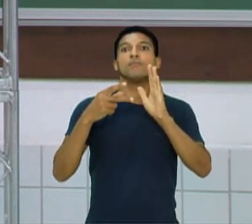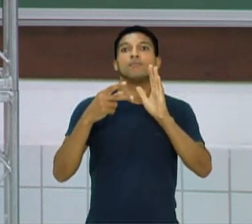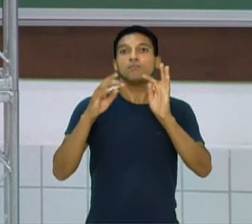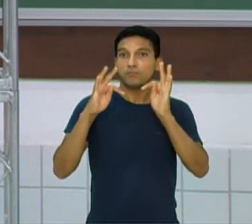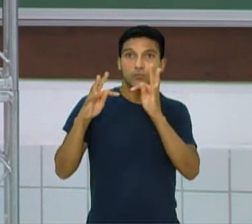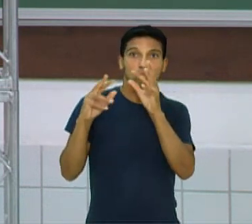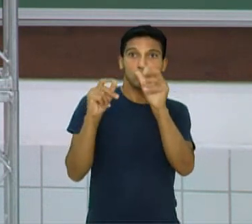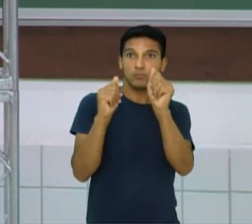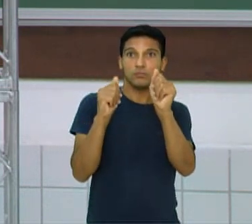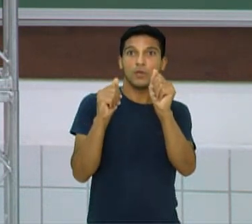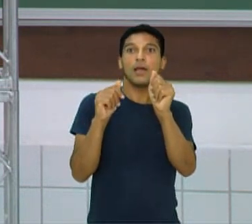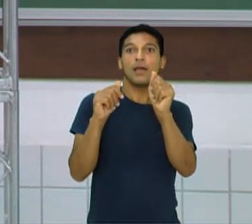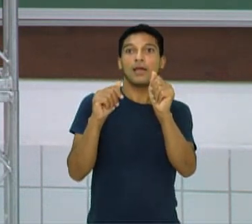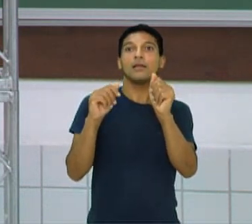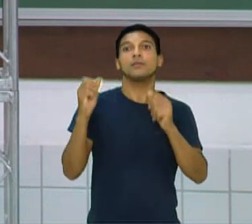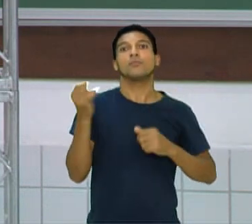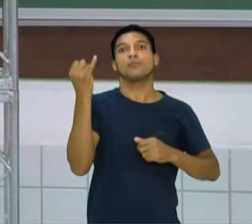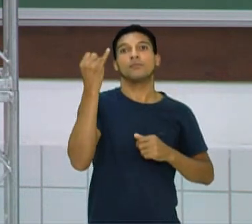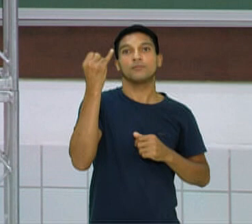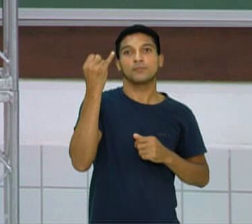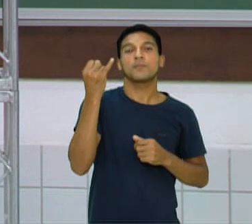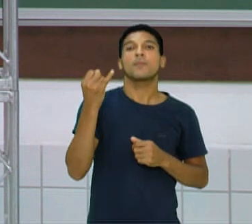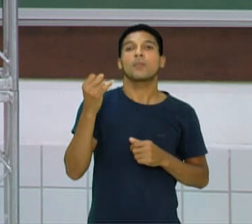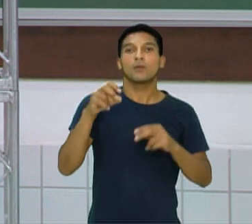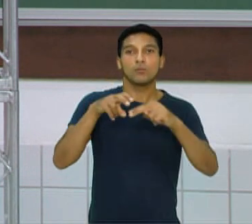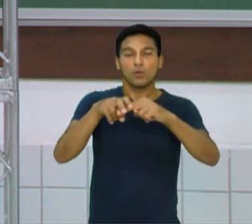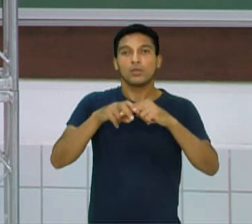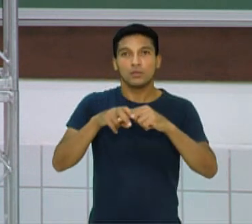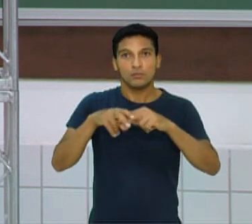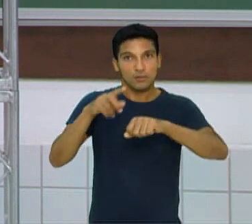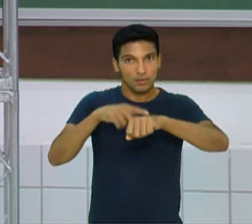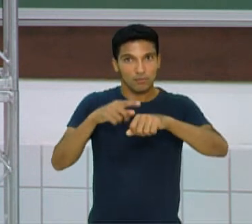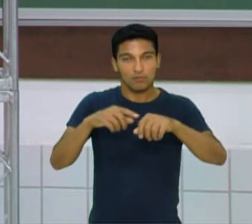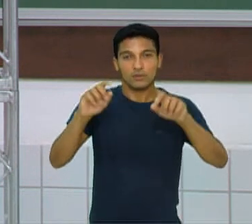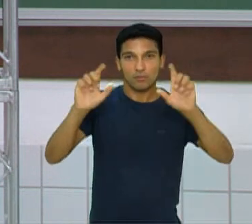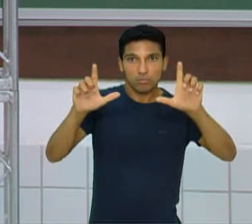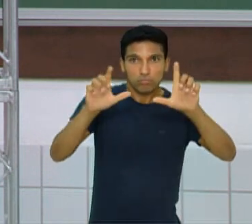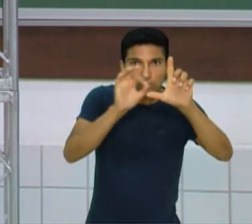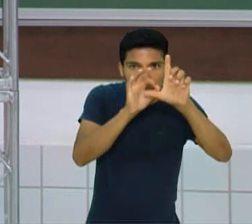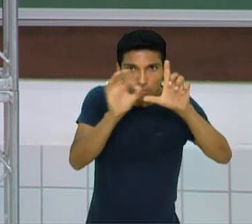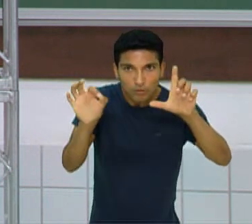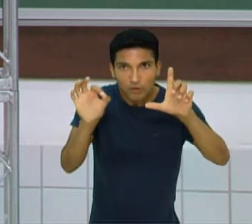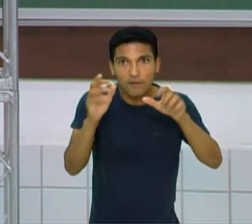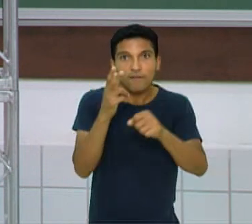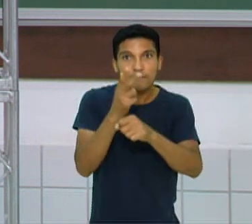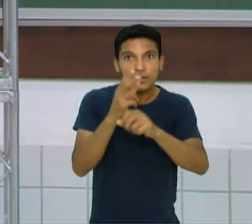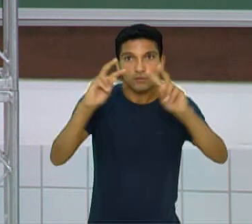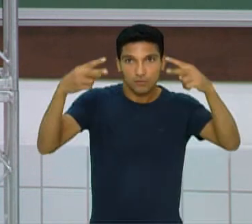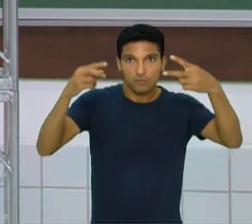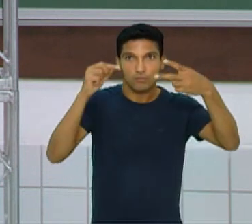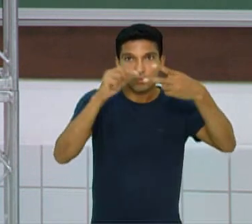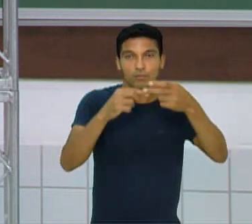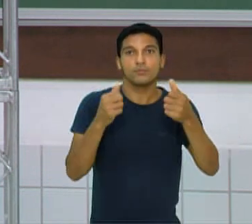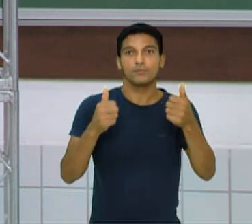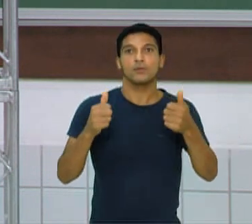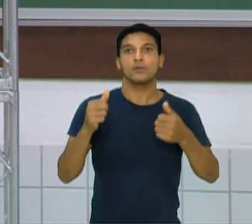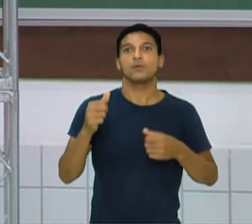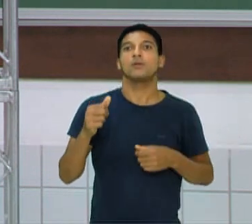isso, assistam os vídeos lá, dedique um tempinho para assistir os vídeos, ok? Pessoal,